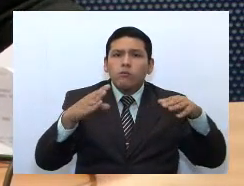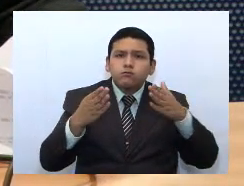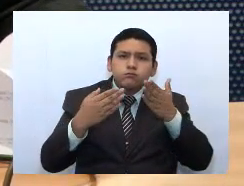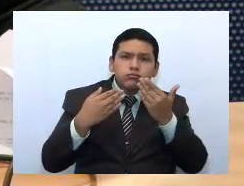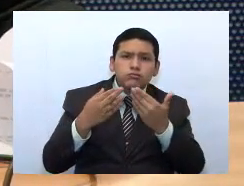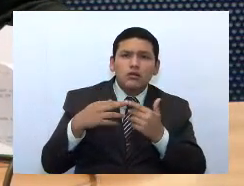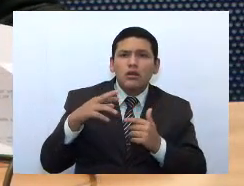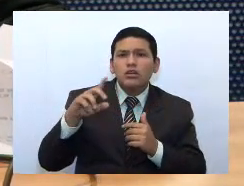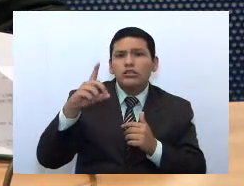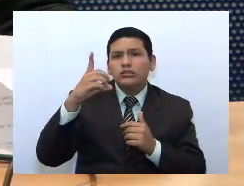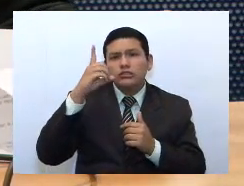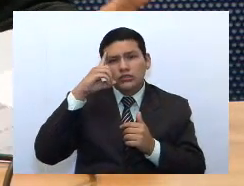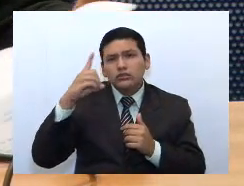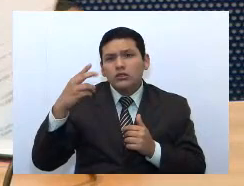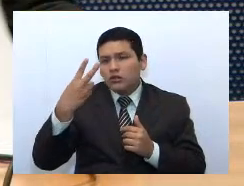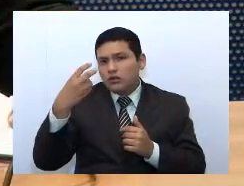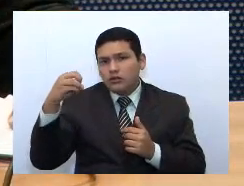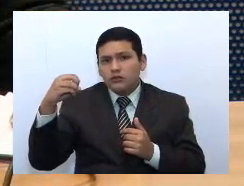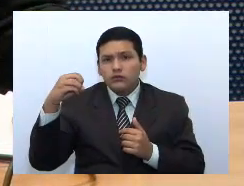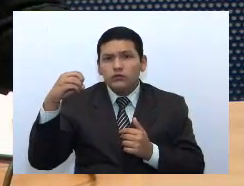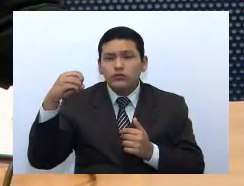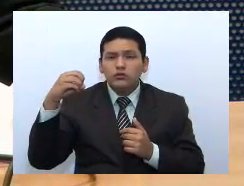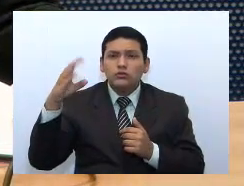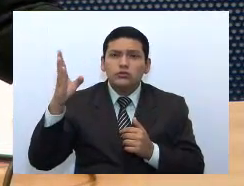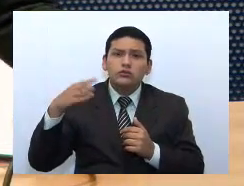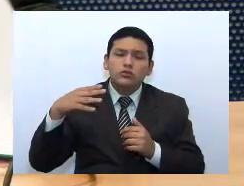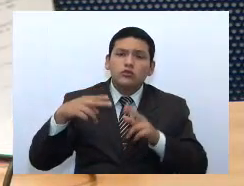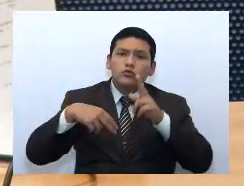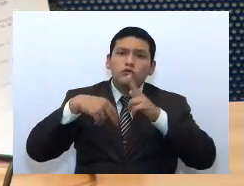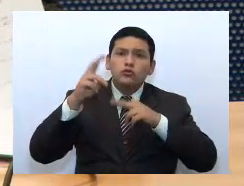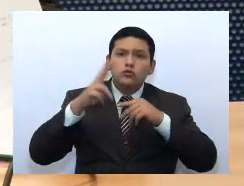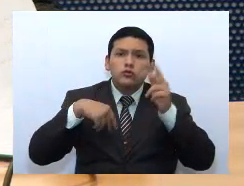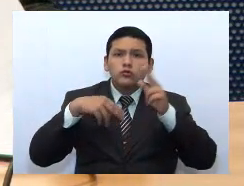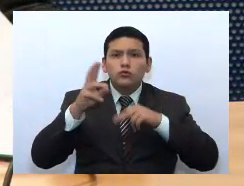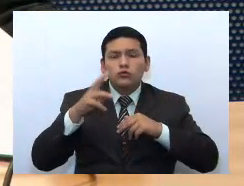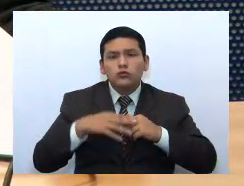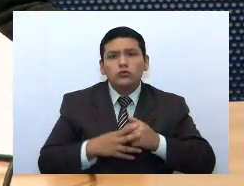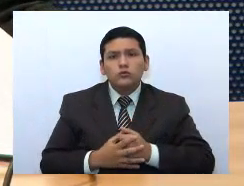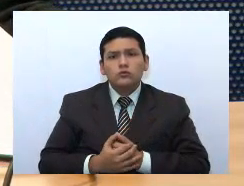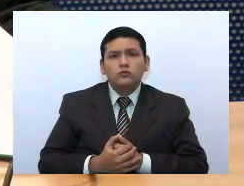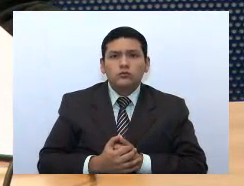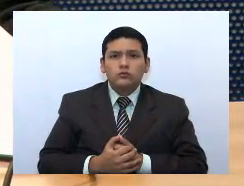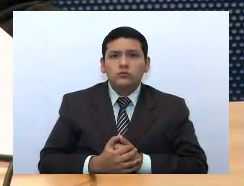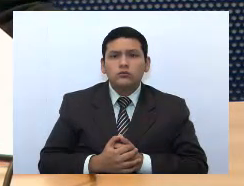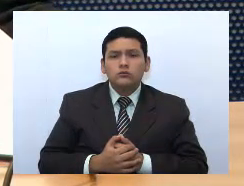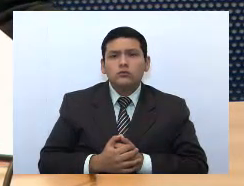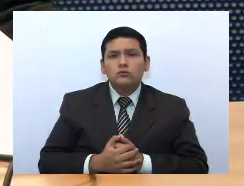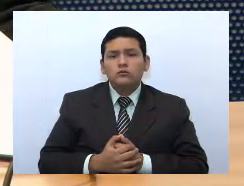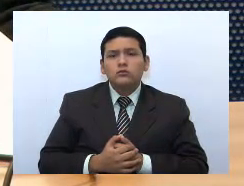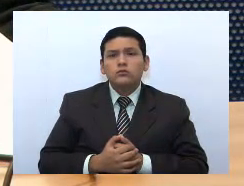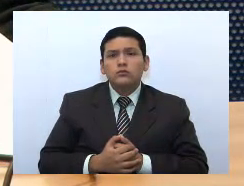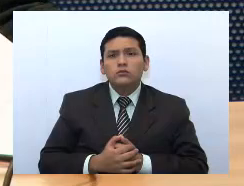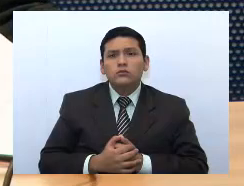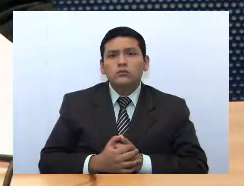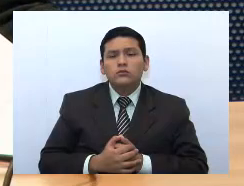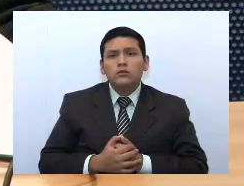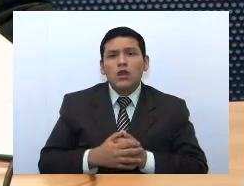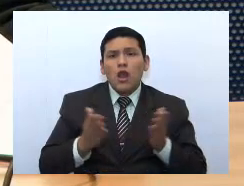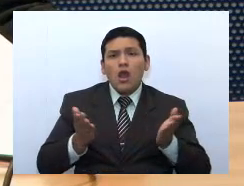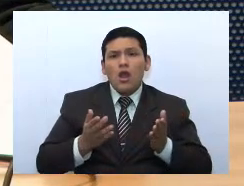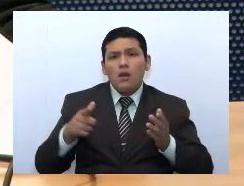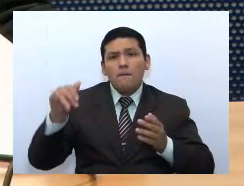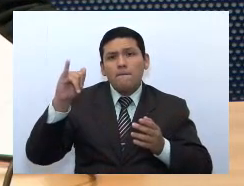sessão. Dia 20/6 passaria o prazo da apresentação da emenda. A apreciação das